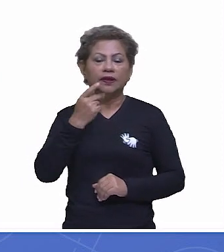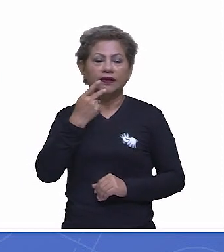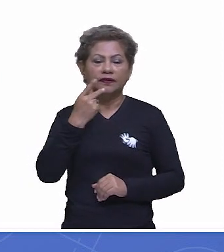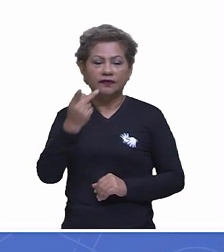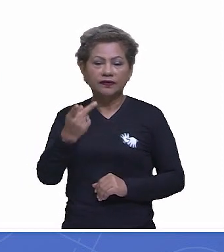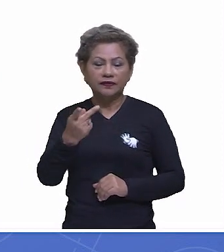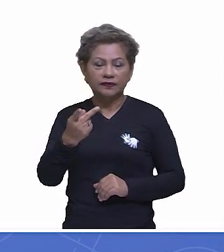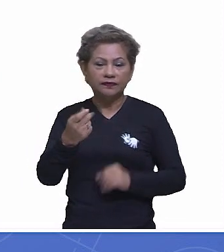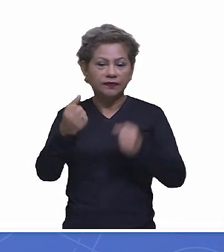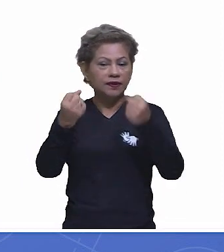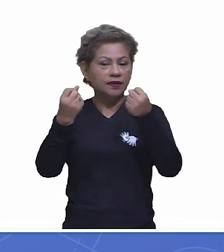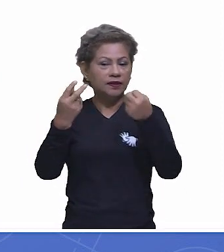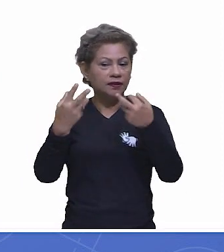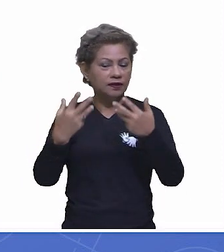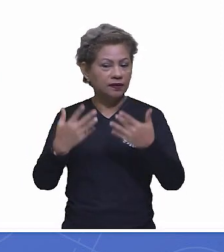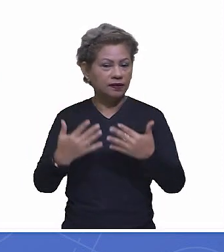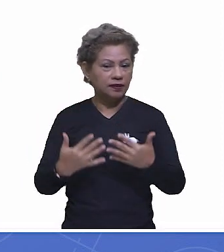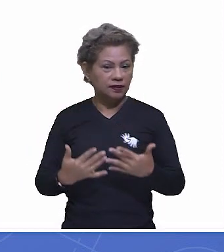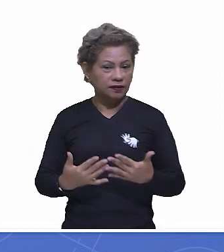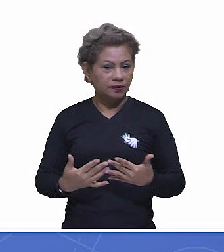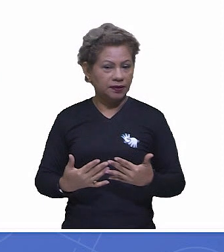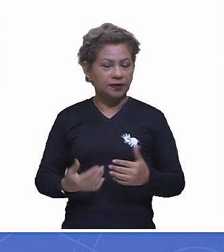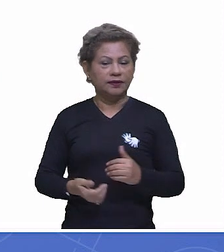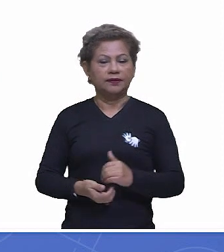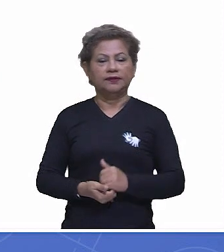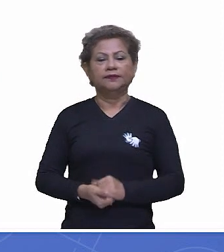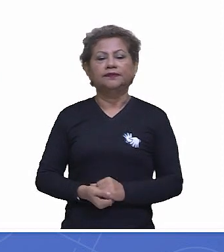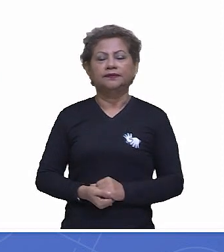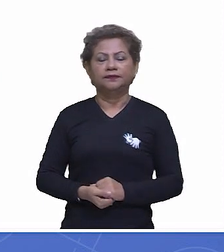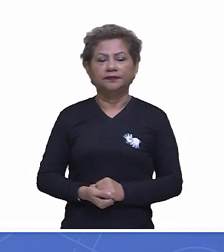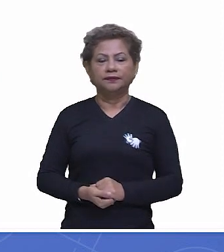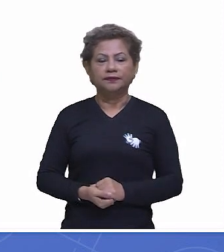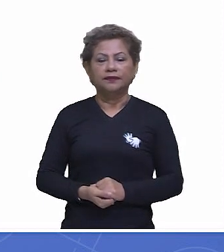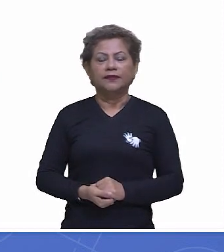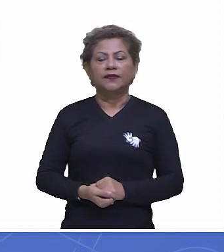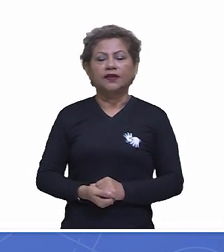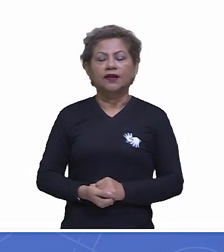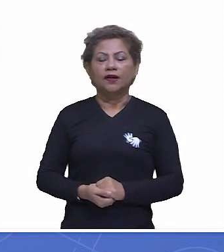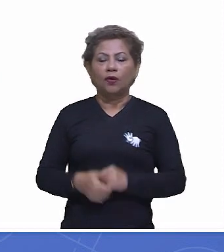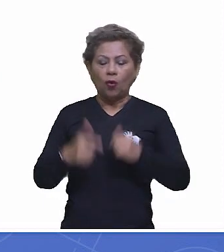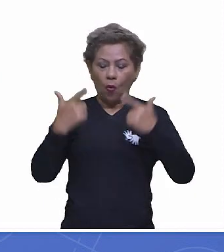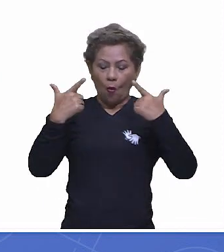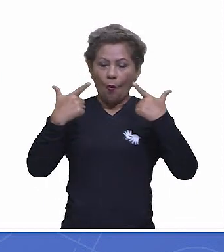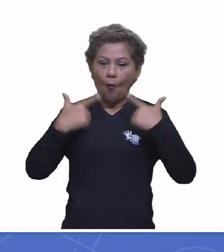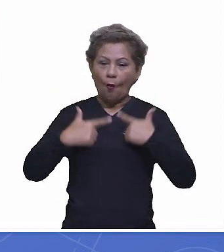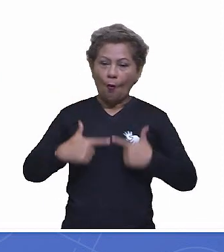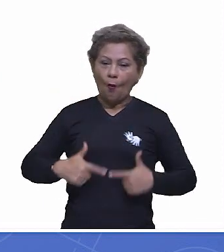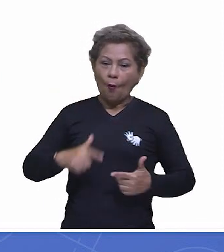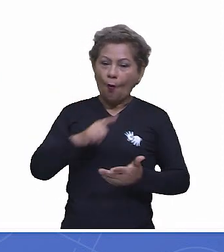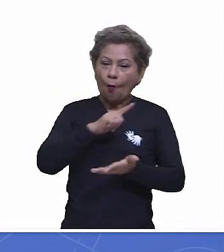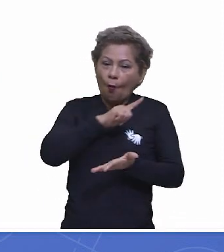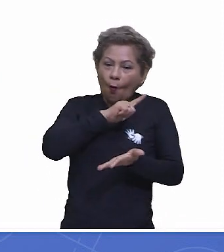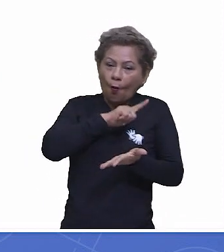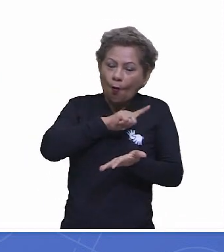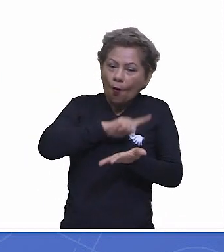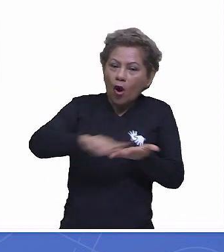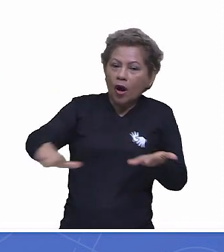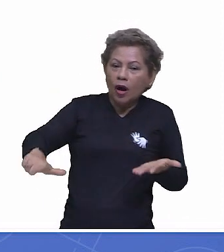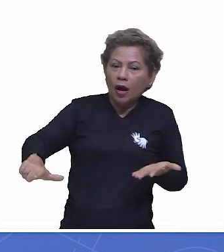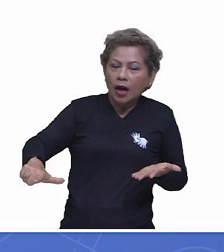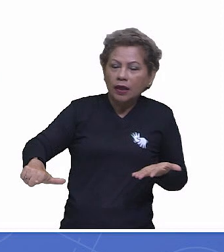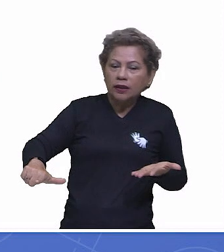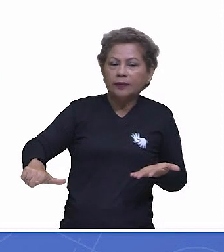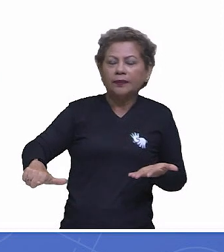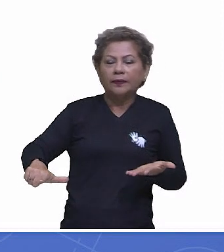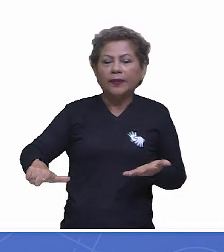Hygiene was almost unheard of in Europe during the Middle Ages. Ele faz uma introdução daquilo que